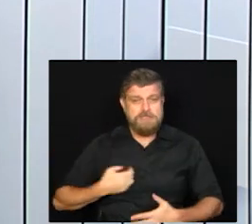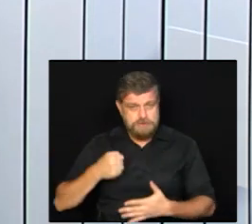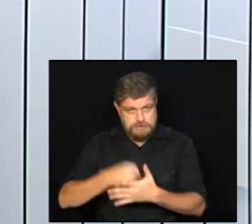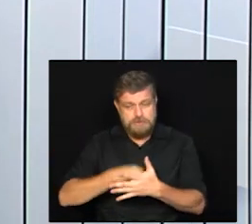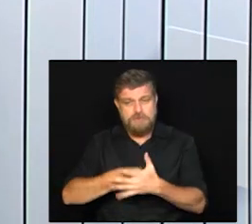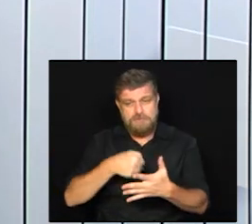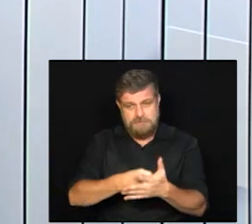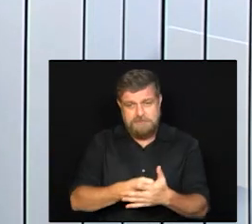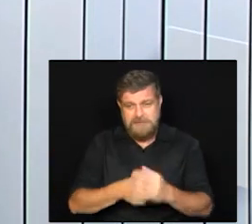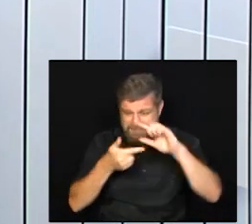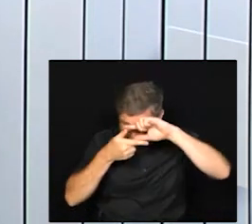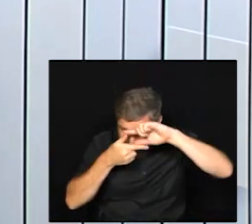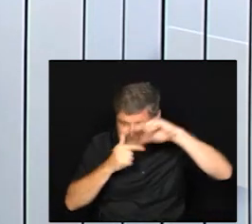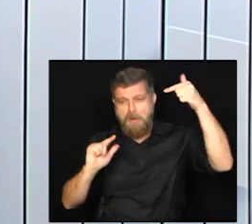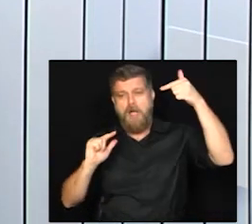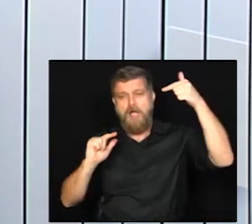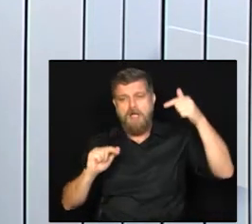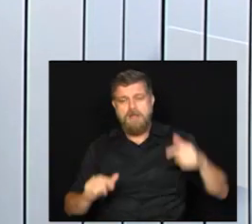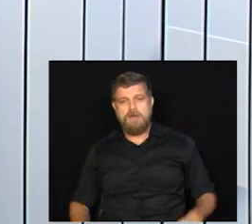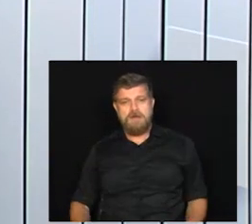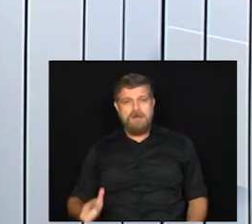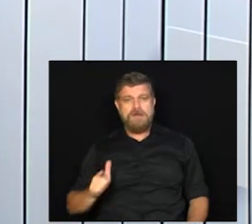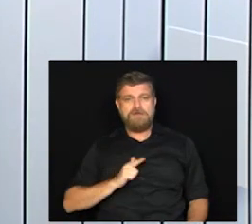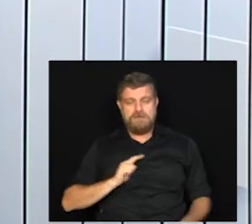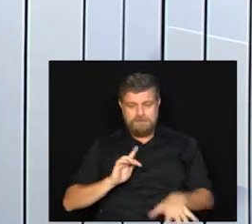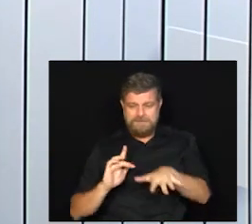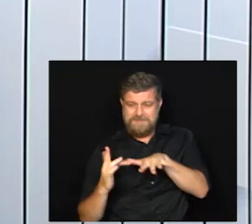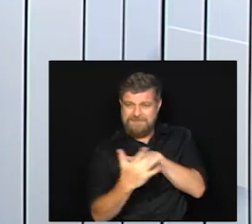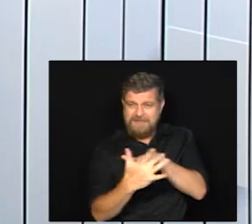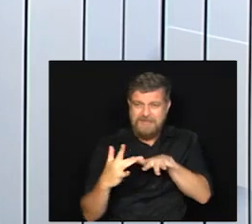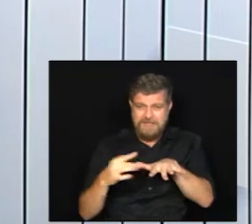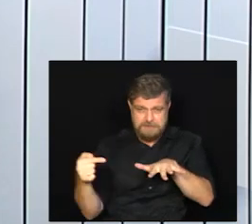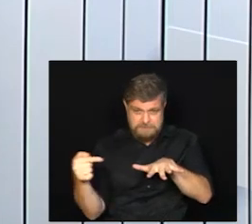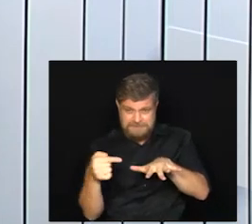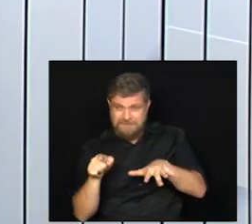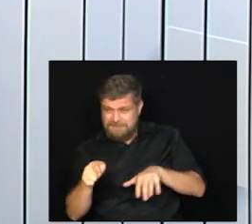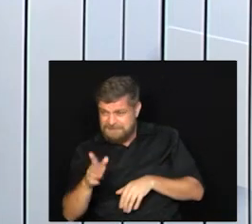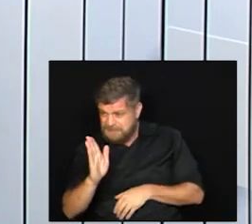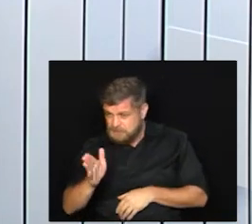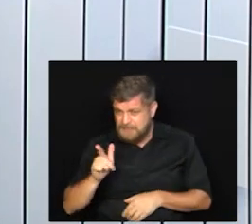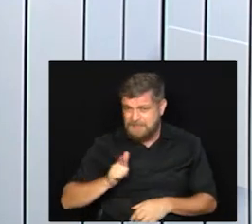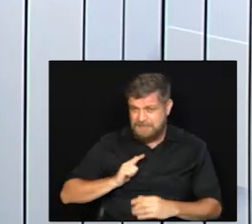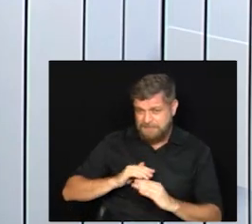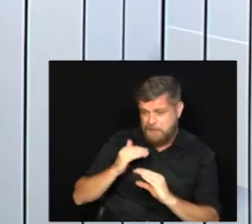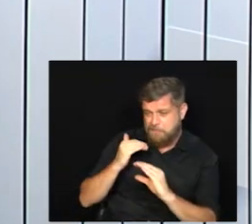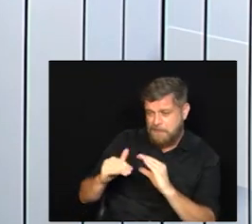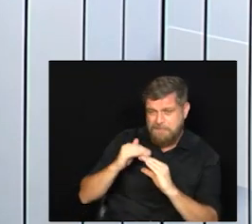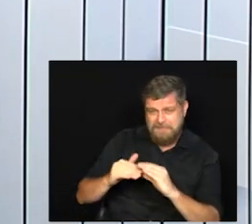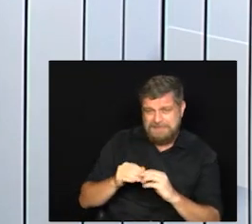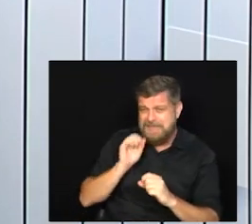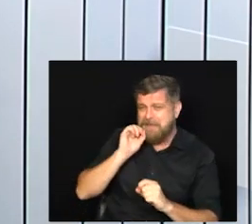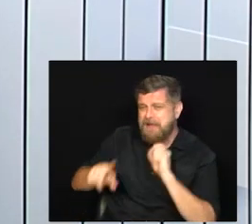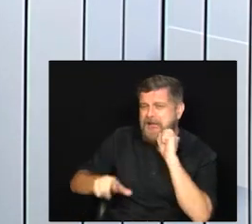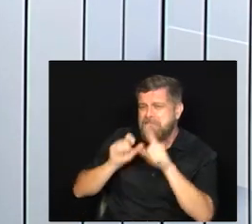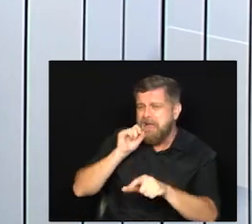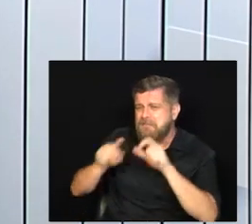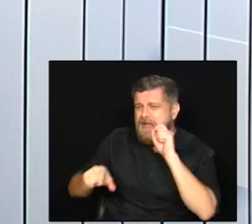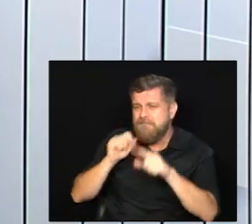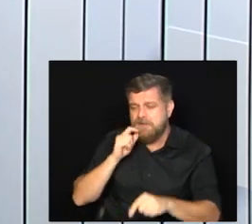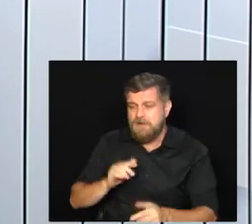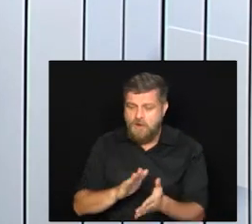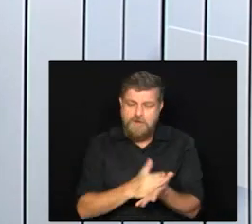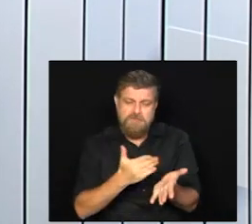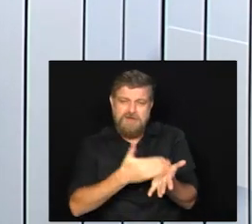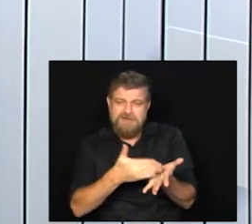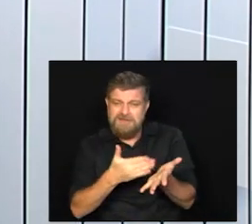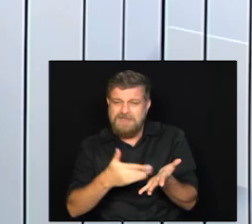lutar nos dias de hoje. Através das redes sociais, você já recebeu alguma agressão, ou por conta do livro,